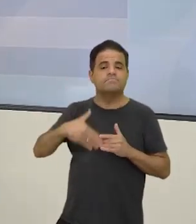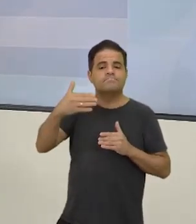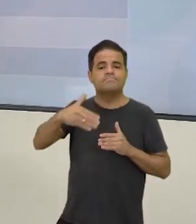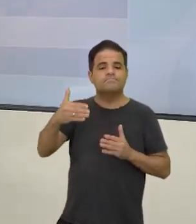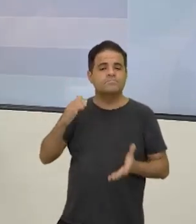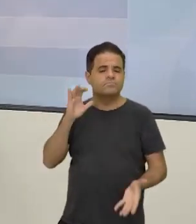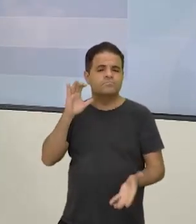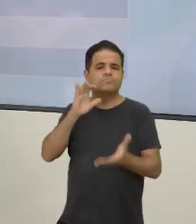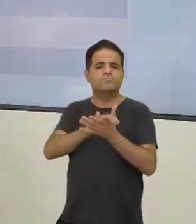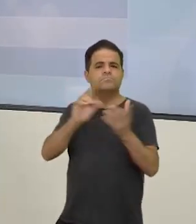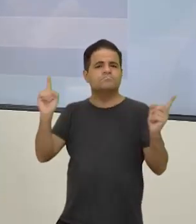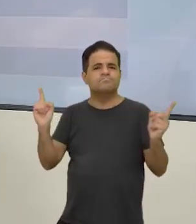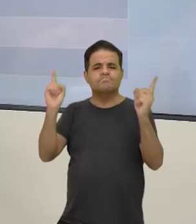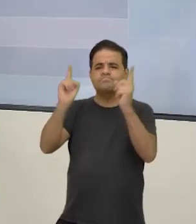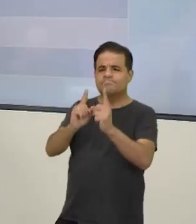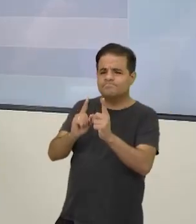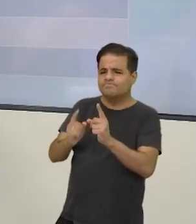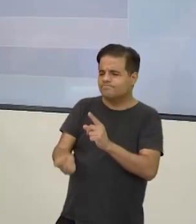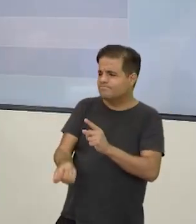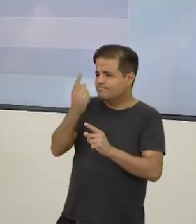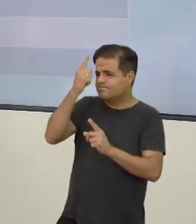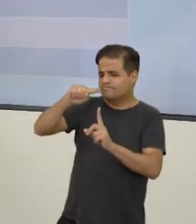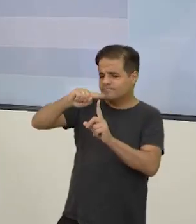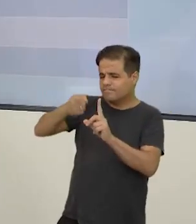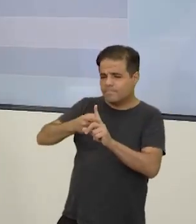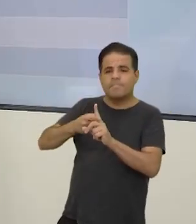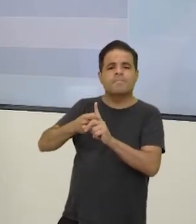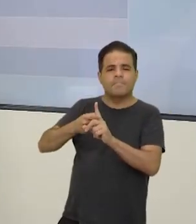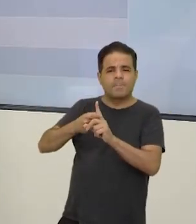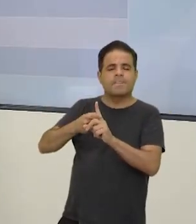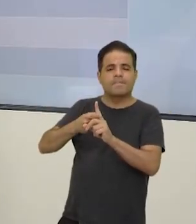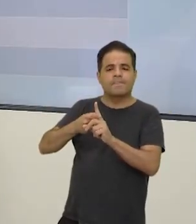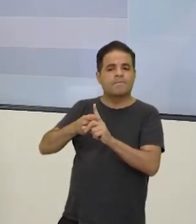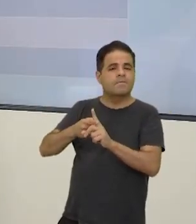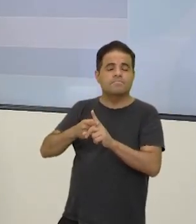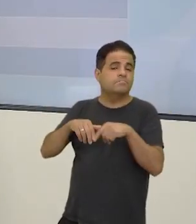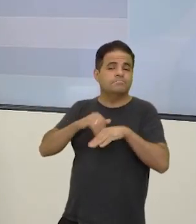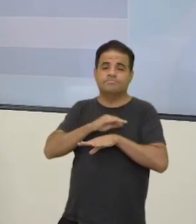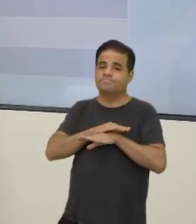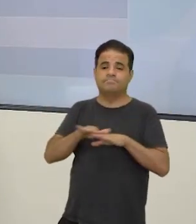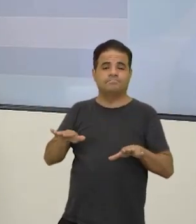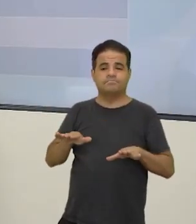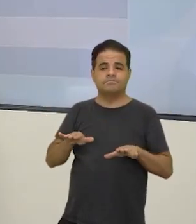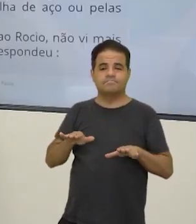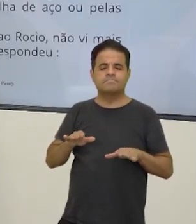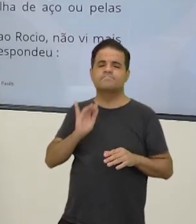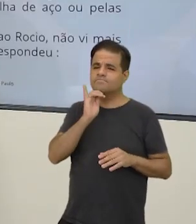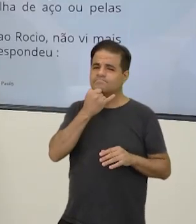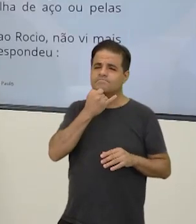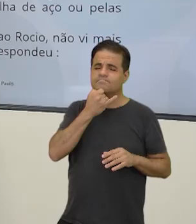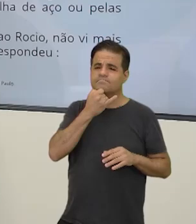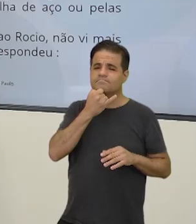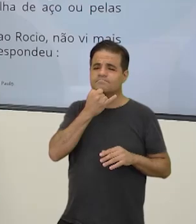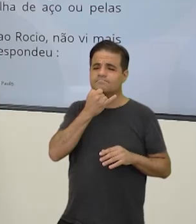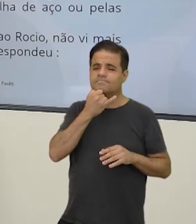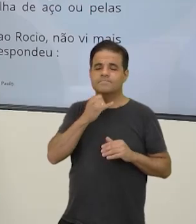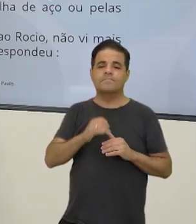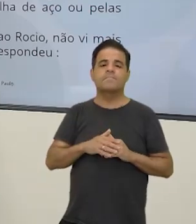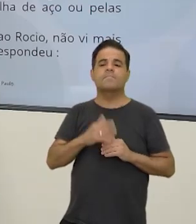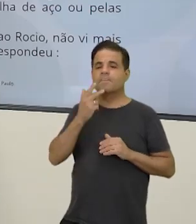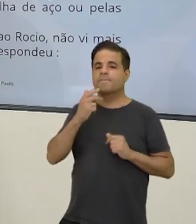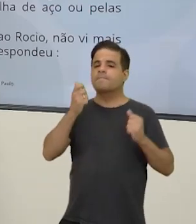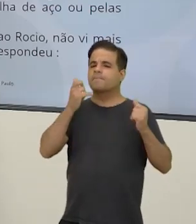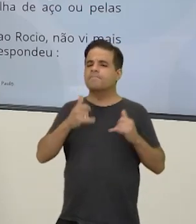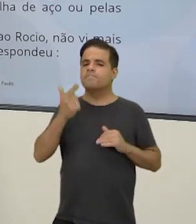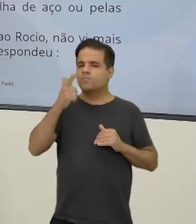um casamento meio estranho, e aí ela engravida e morre. Triste, né? Mas vou falar